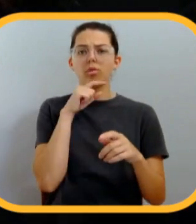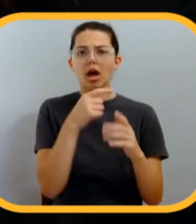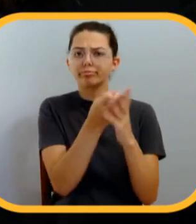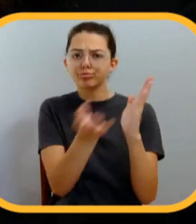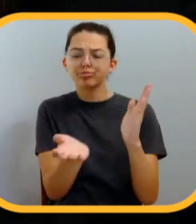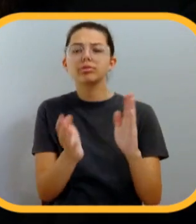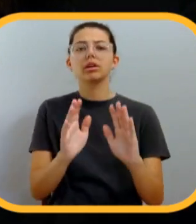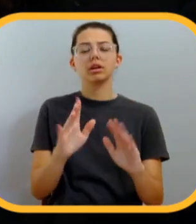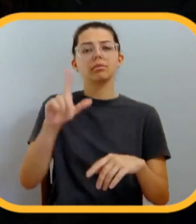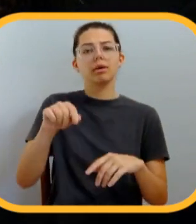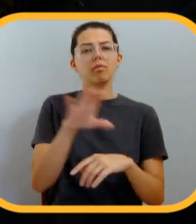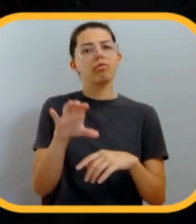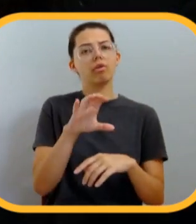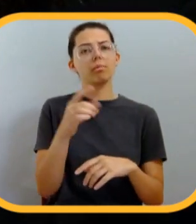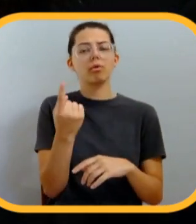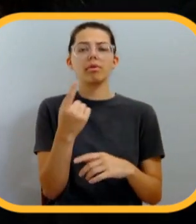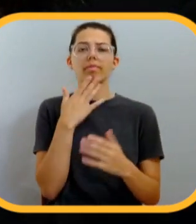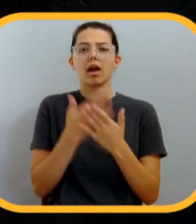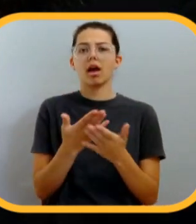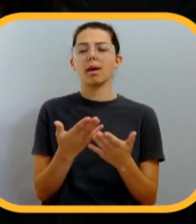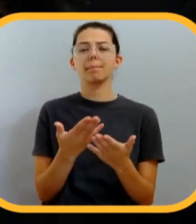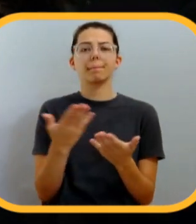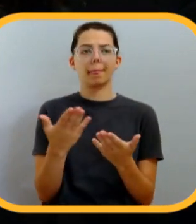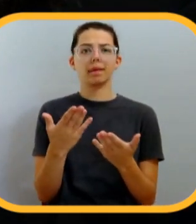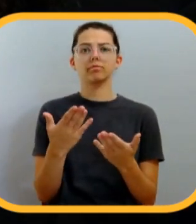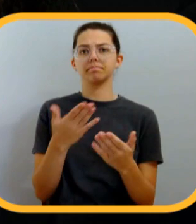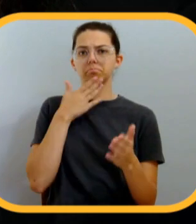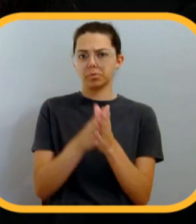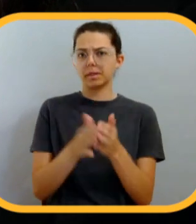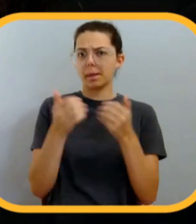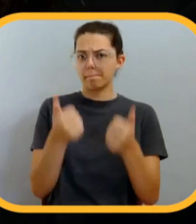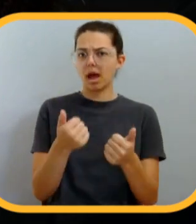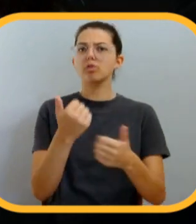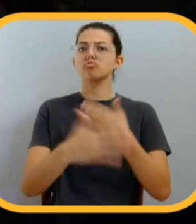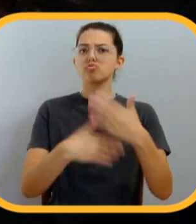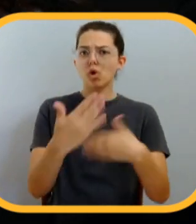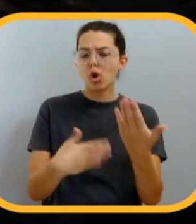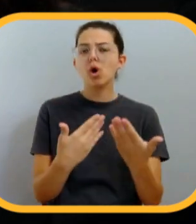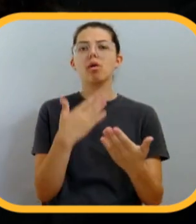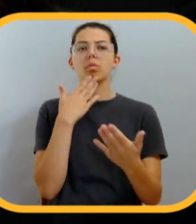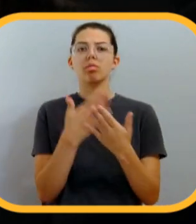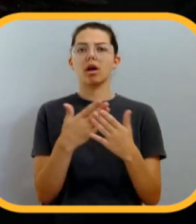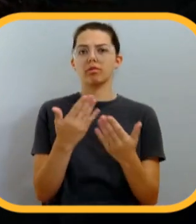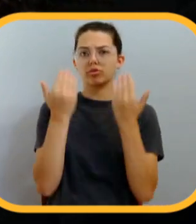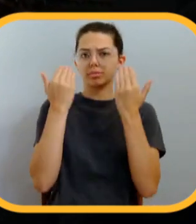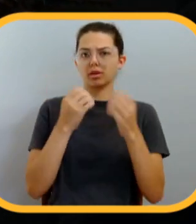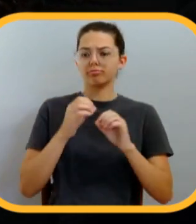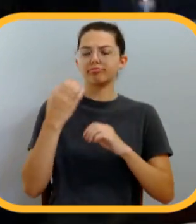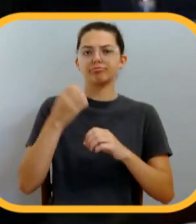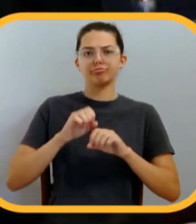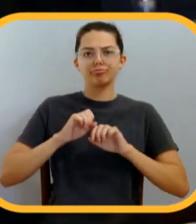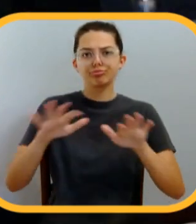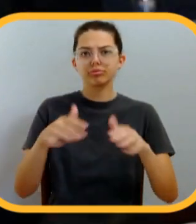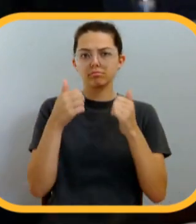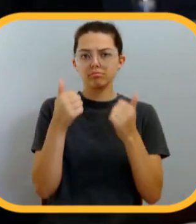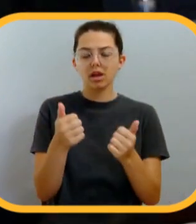um meio, um canal que pode ser utilizado de uma boa forma, de uma forma útil para a informação,